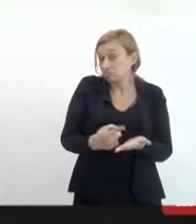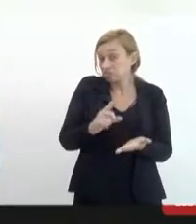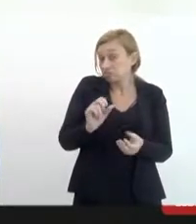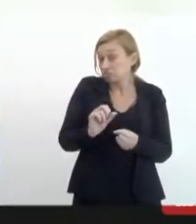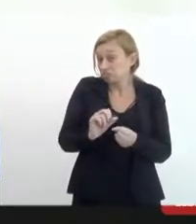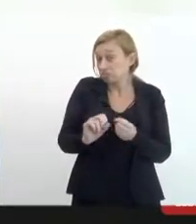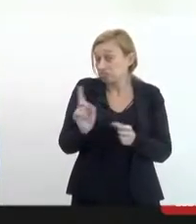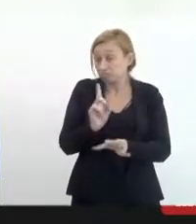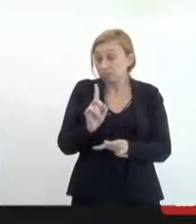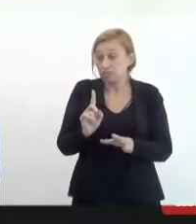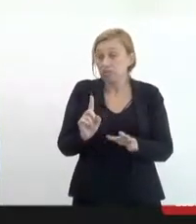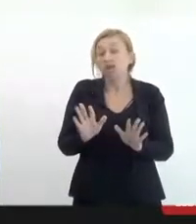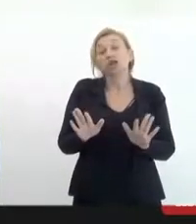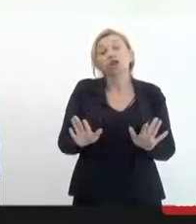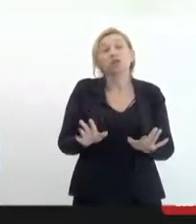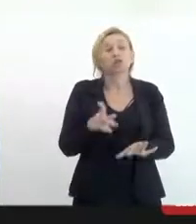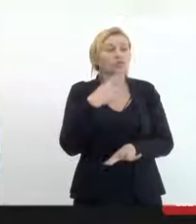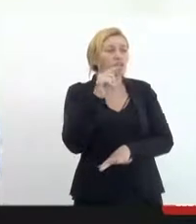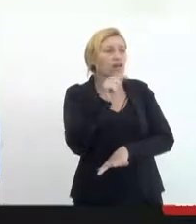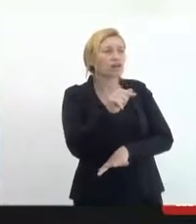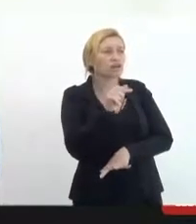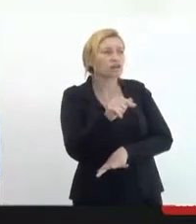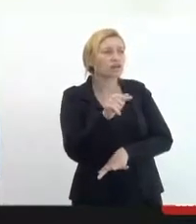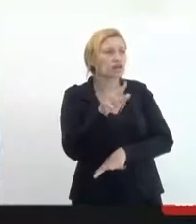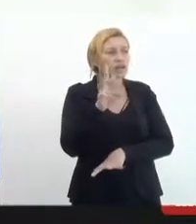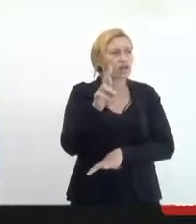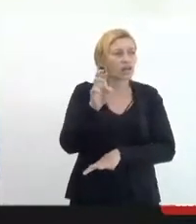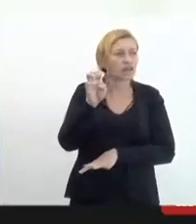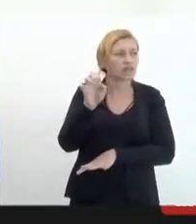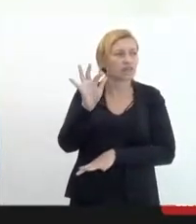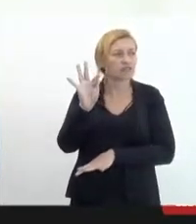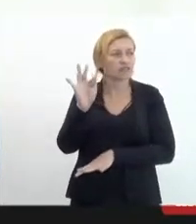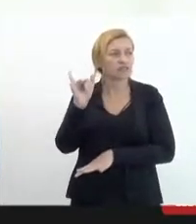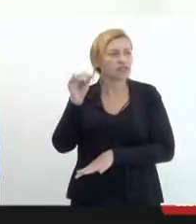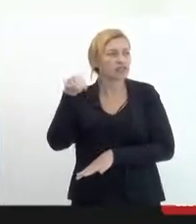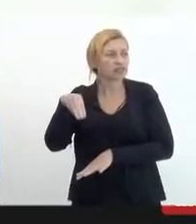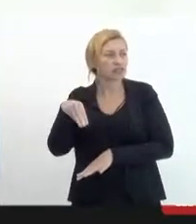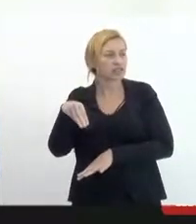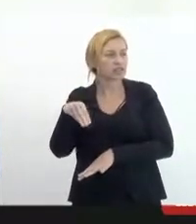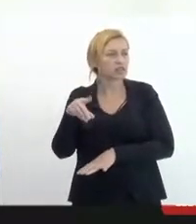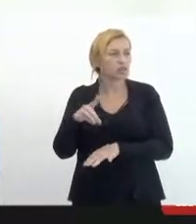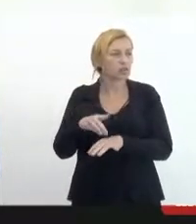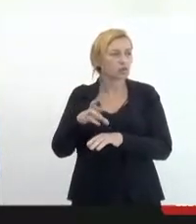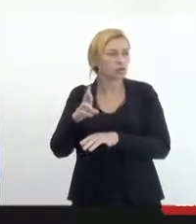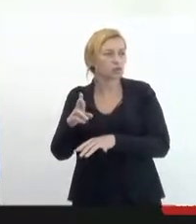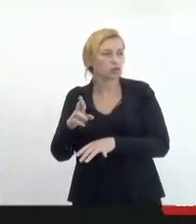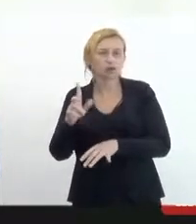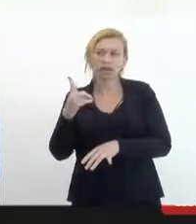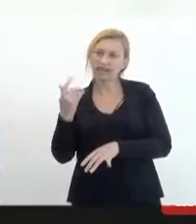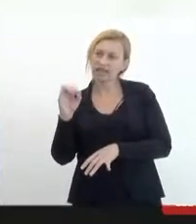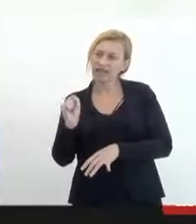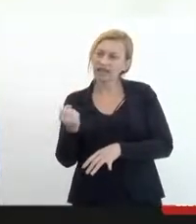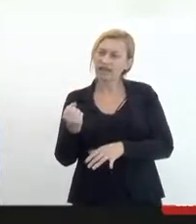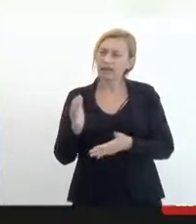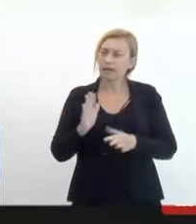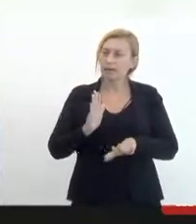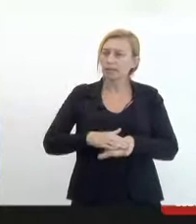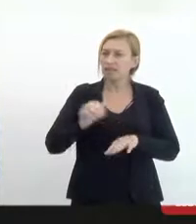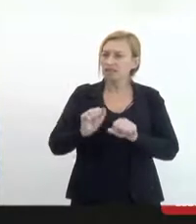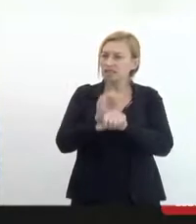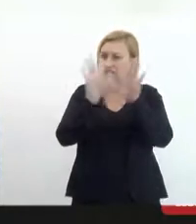faz. E quando fala aqui no Refis, doutor Gabriel, o Refis é o instrumento mais claro que tem